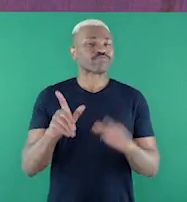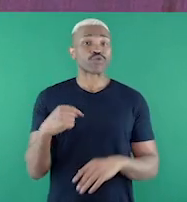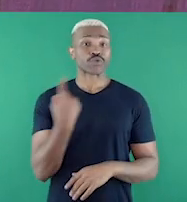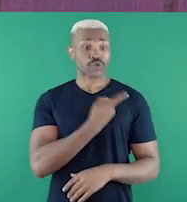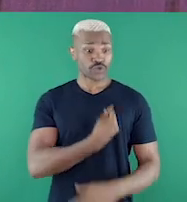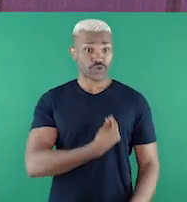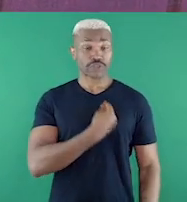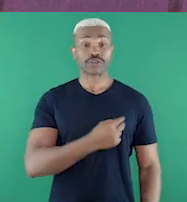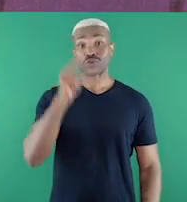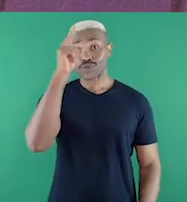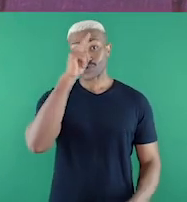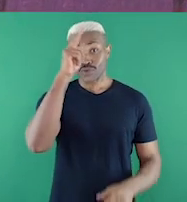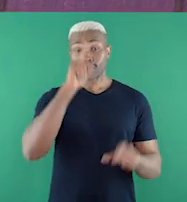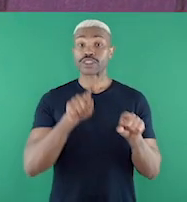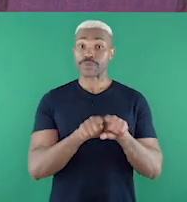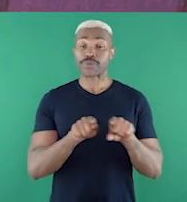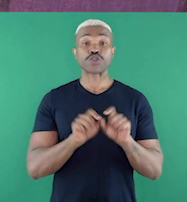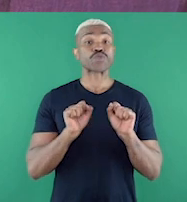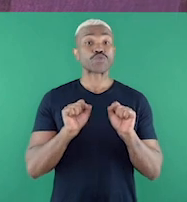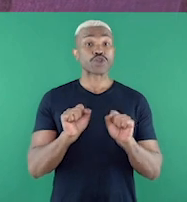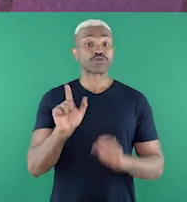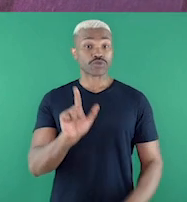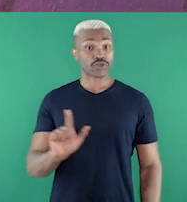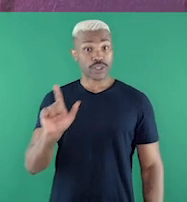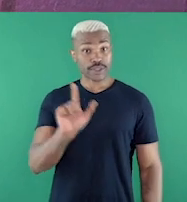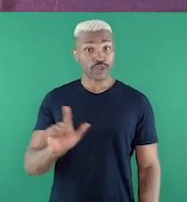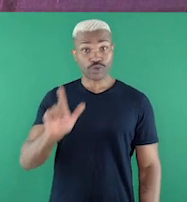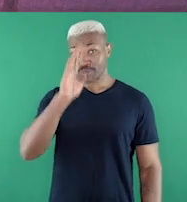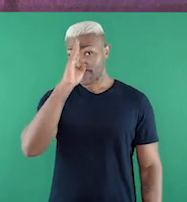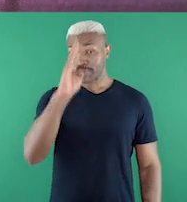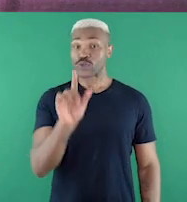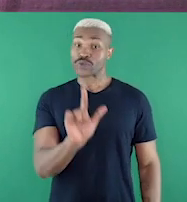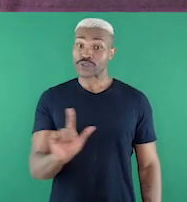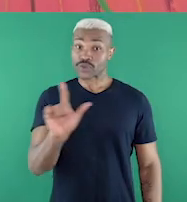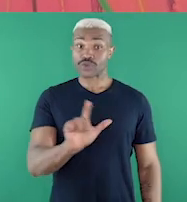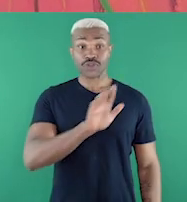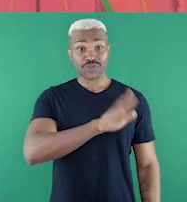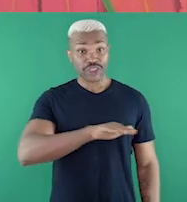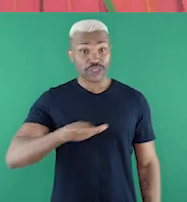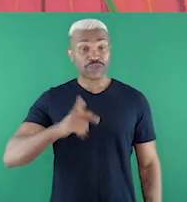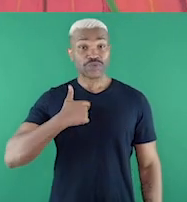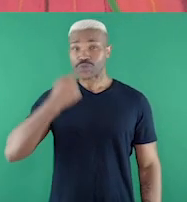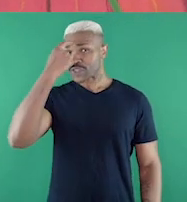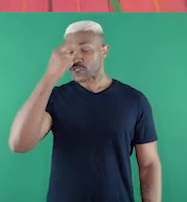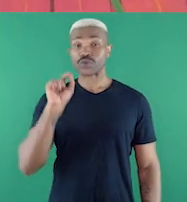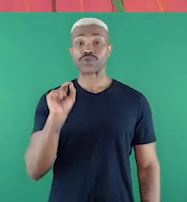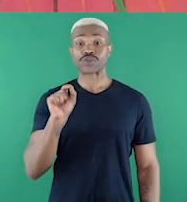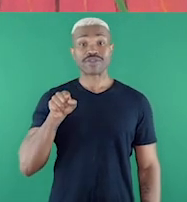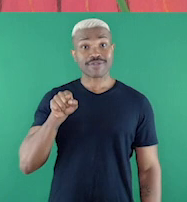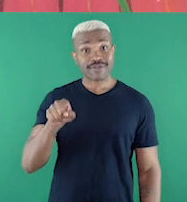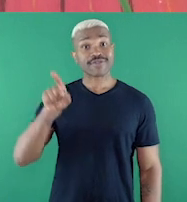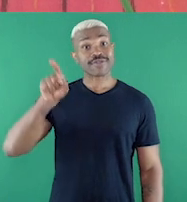de vida, elas também podem estar na literatura, sobretudo na literatura infantil. E eu acho que este é